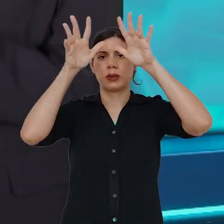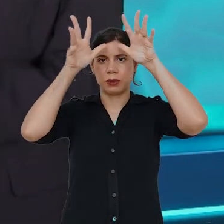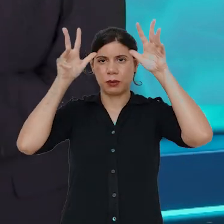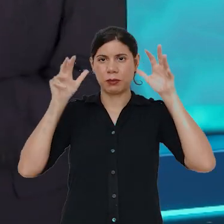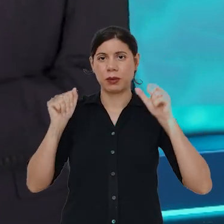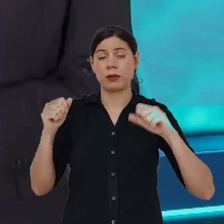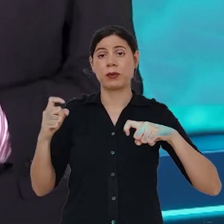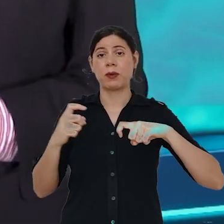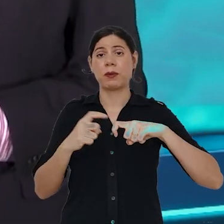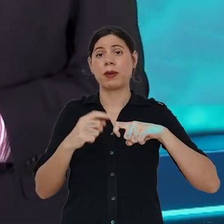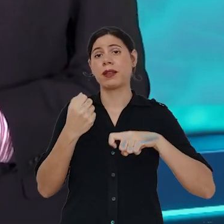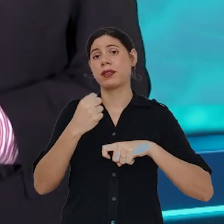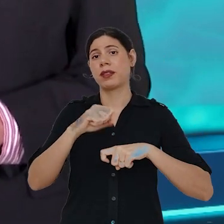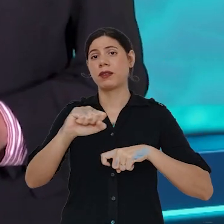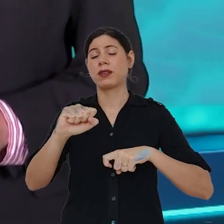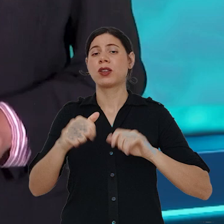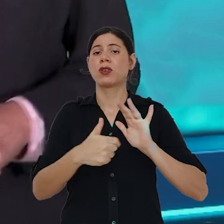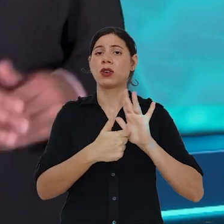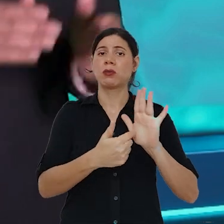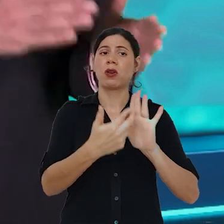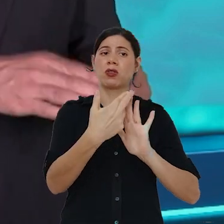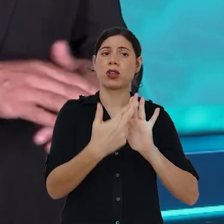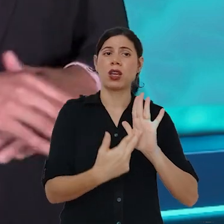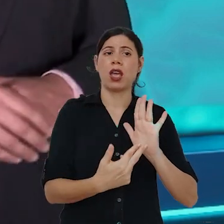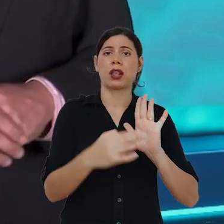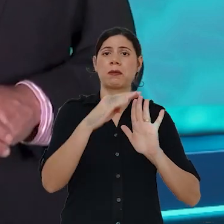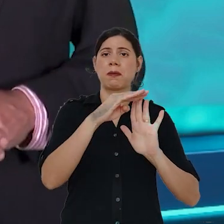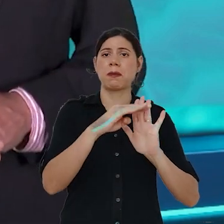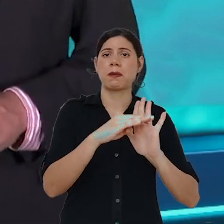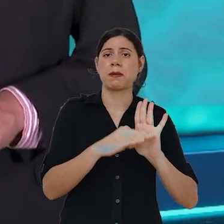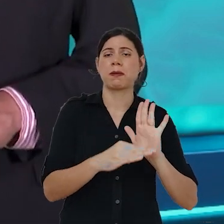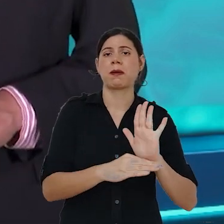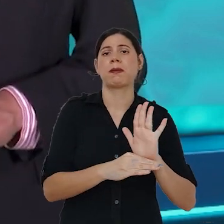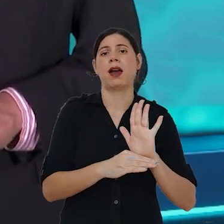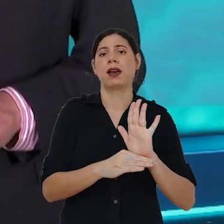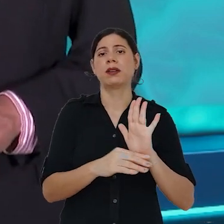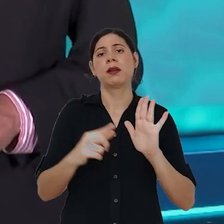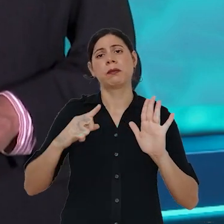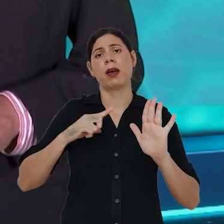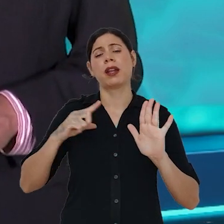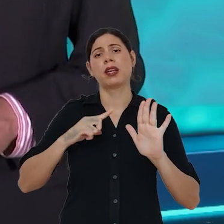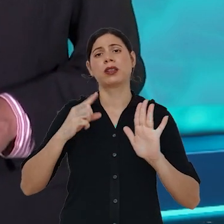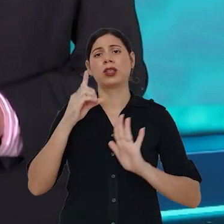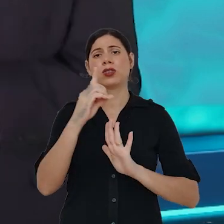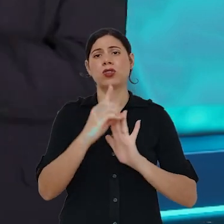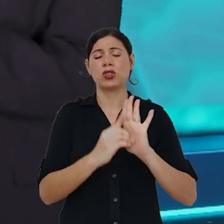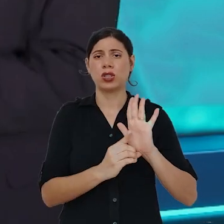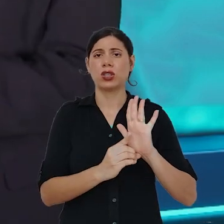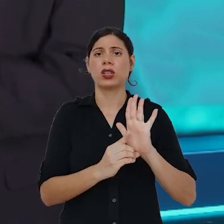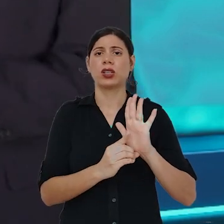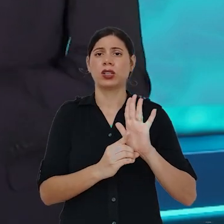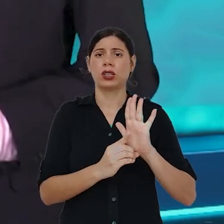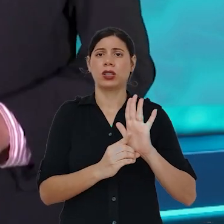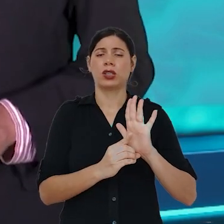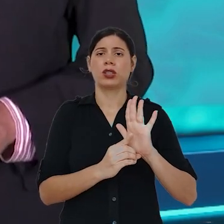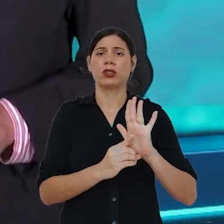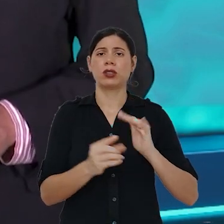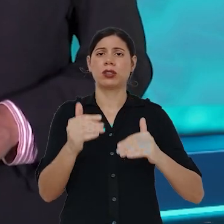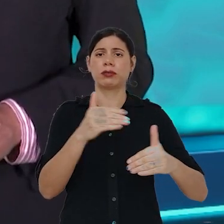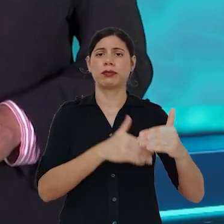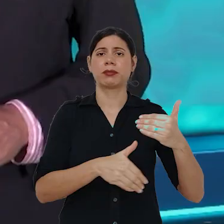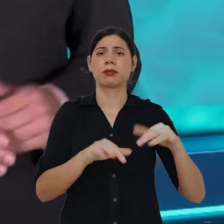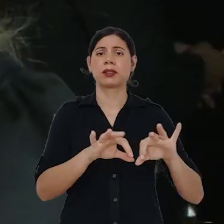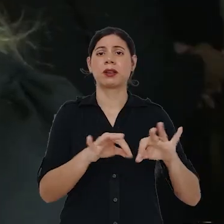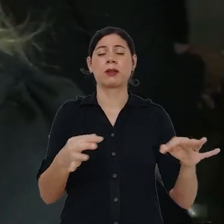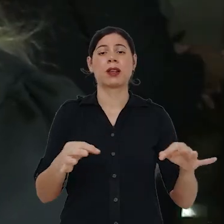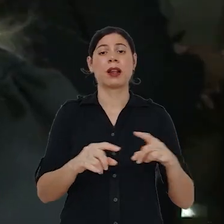que preenche os requisitos normativos para ter direito à tramitação simplificada, mas, ao examinar